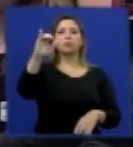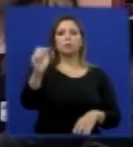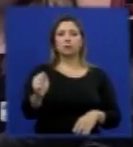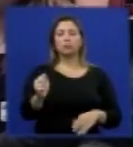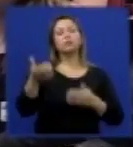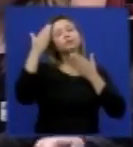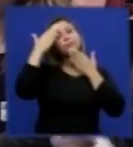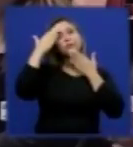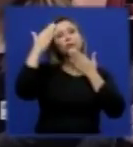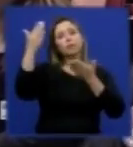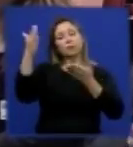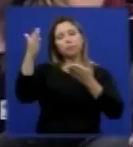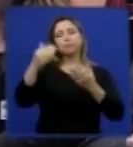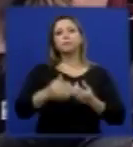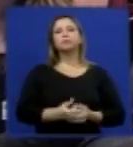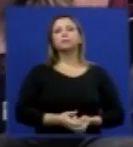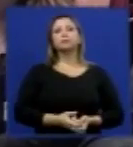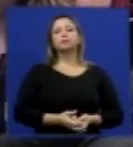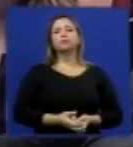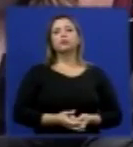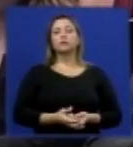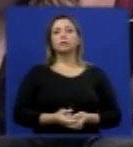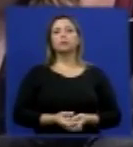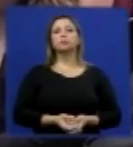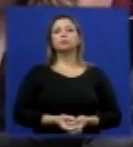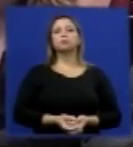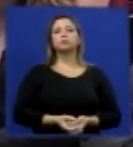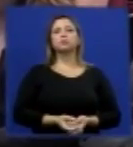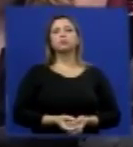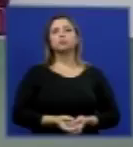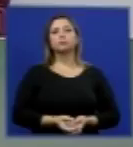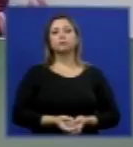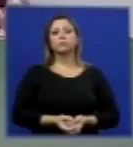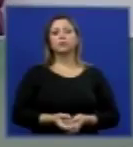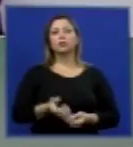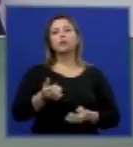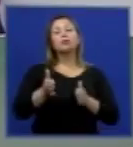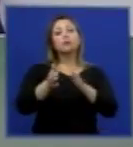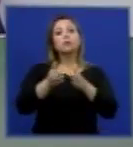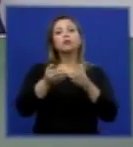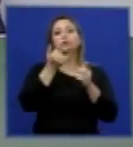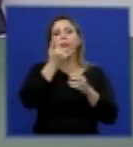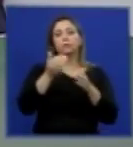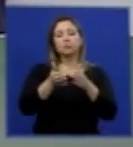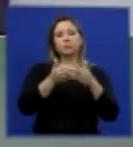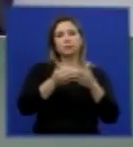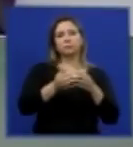Obrigada, presidente. Sejam as... Eu peço licença. Por favor.